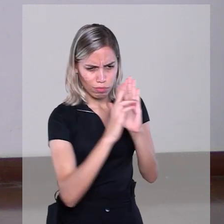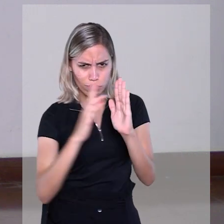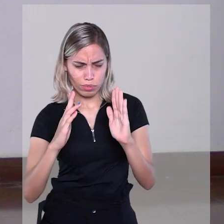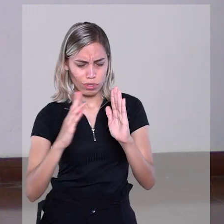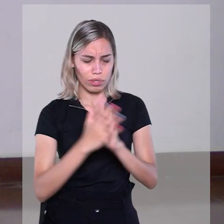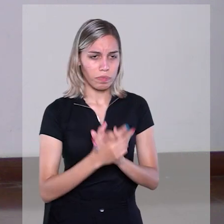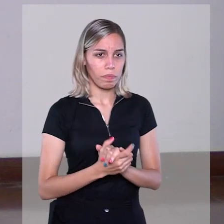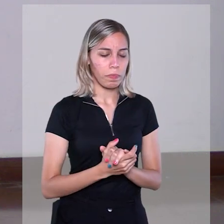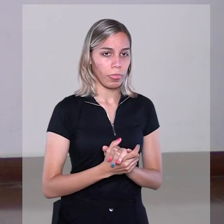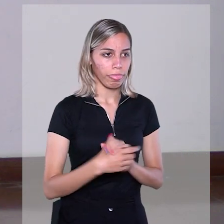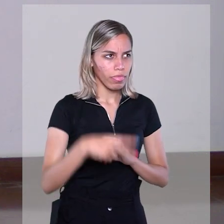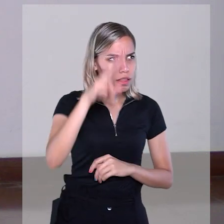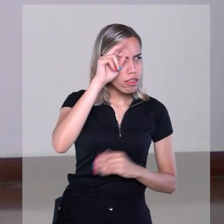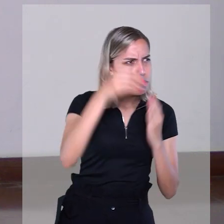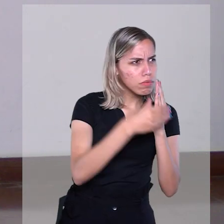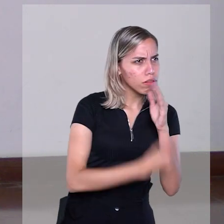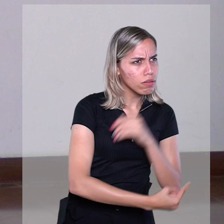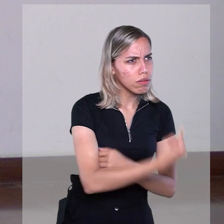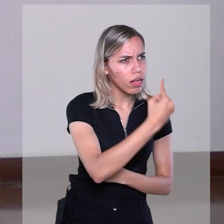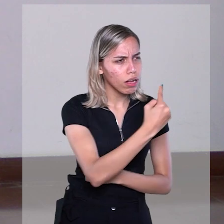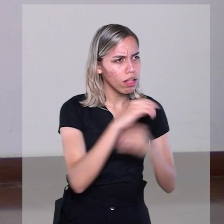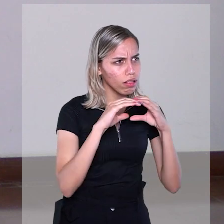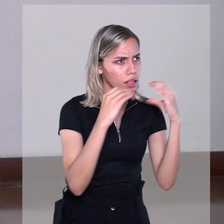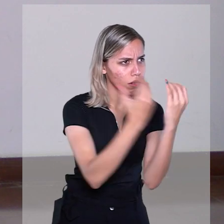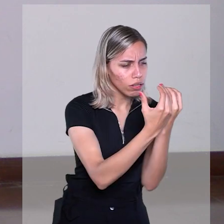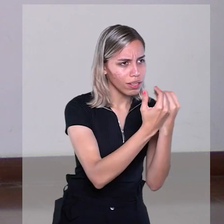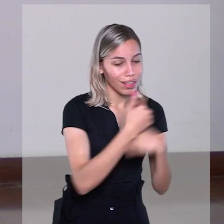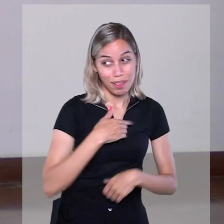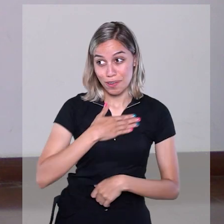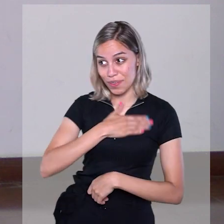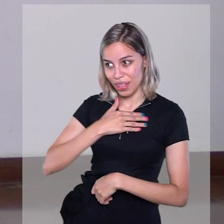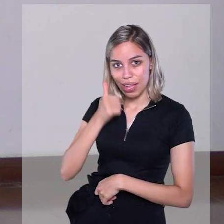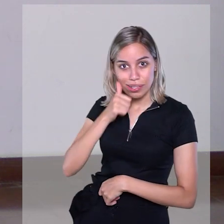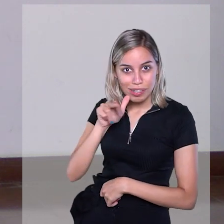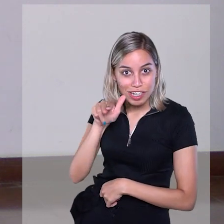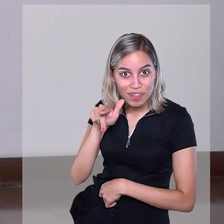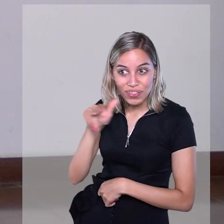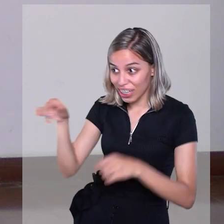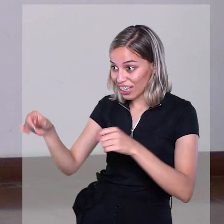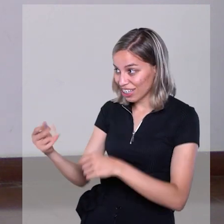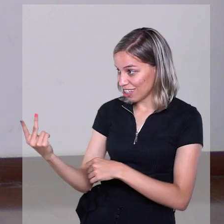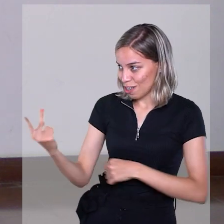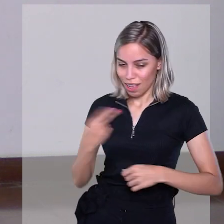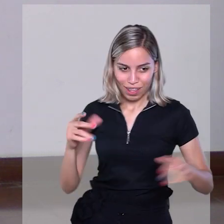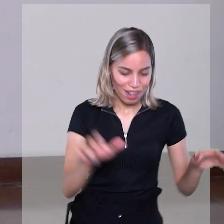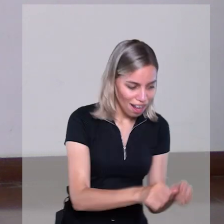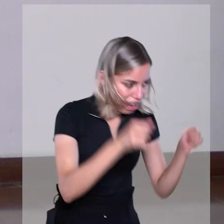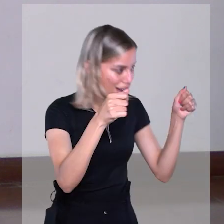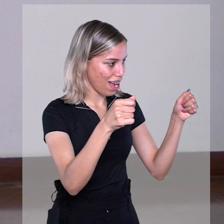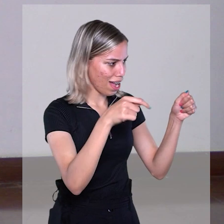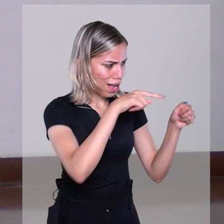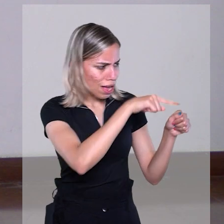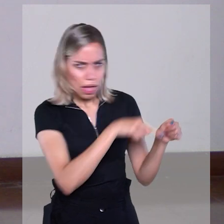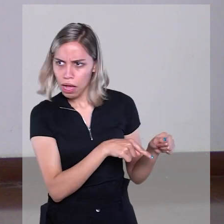eu, de procurar nossa mãe nas fotos da reportagem. Esta aqui parece mais, olha, não esta. O José do